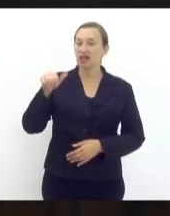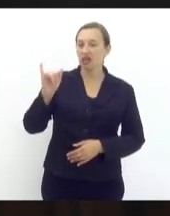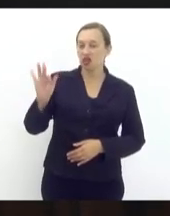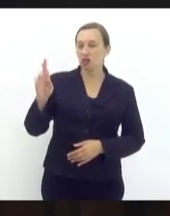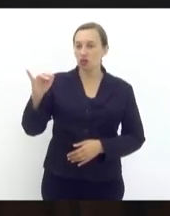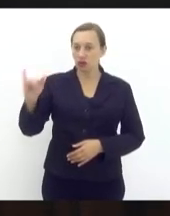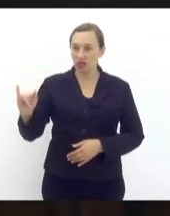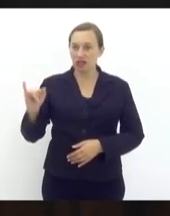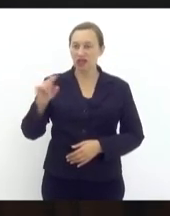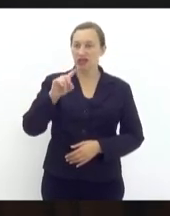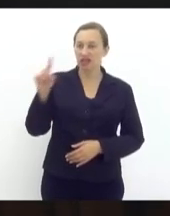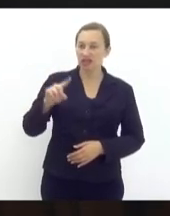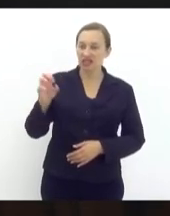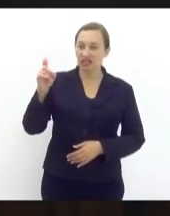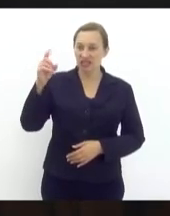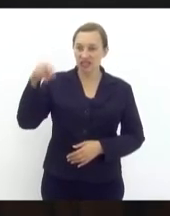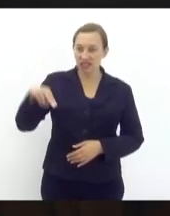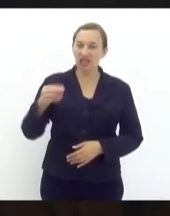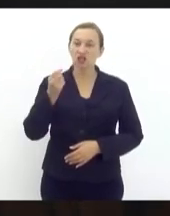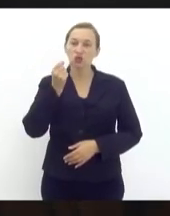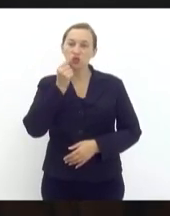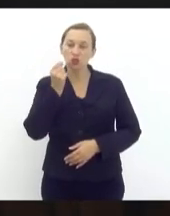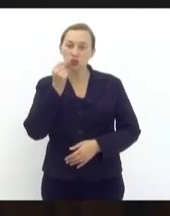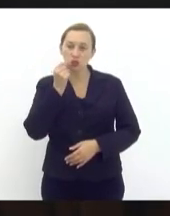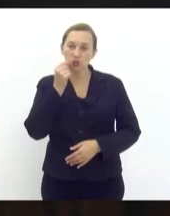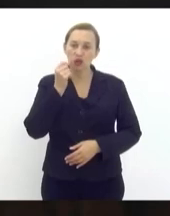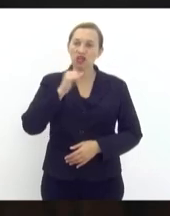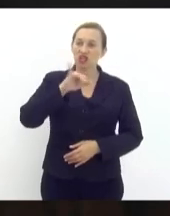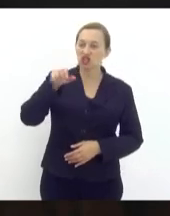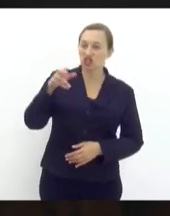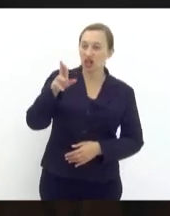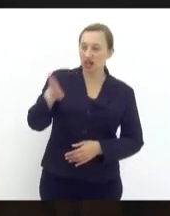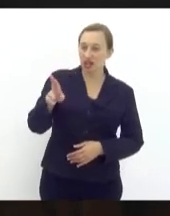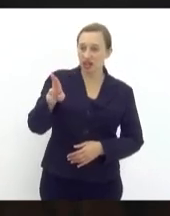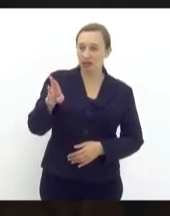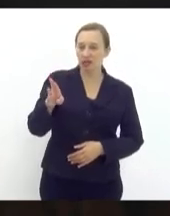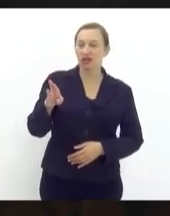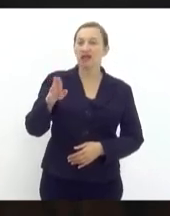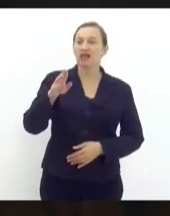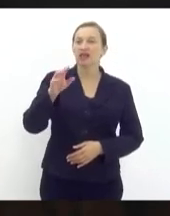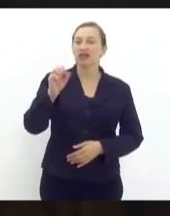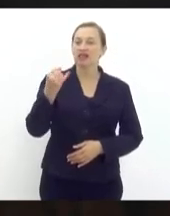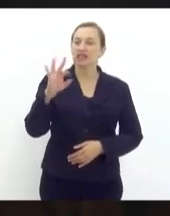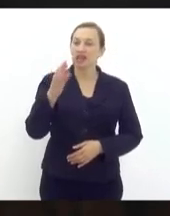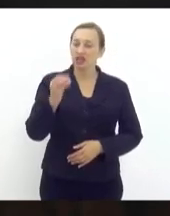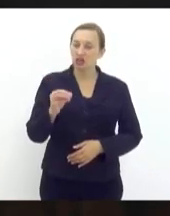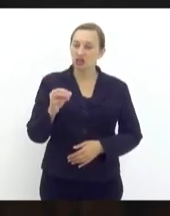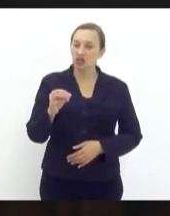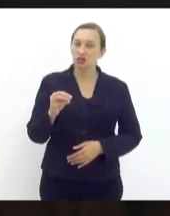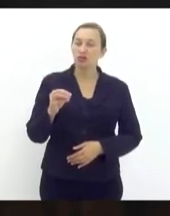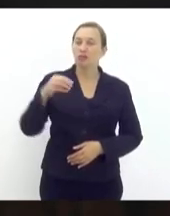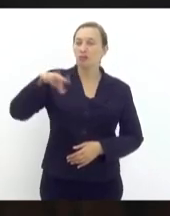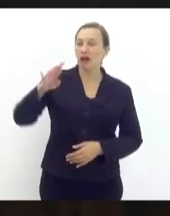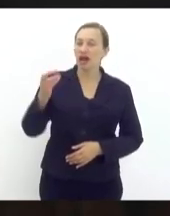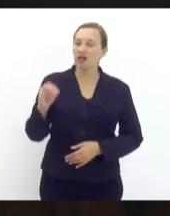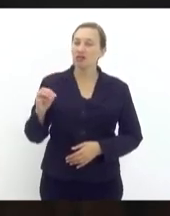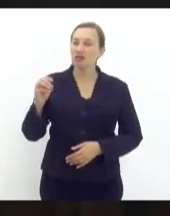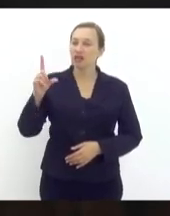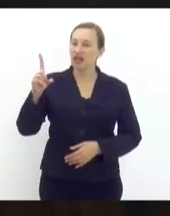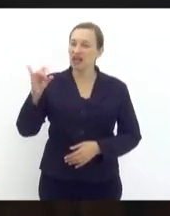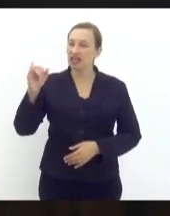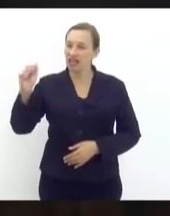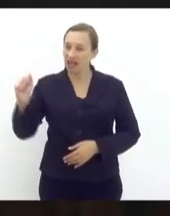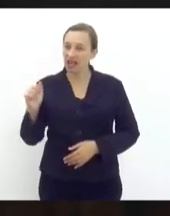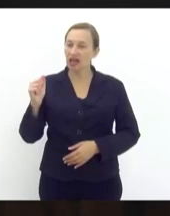zeidan Giovanni Ratinho Jair Bittencourt Sérgio Fernandes Márcio canela Samuel Malafaia